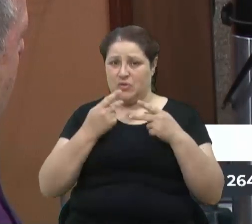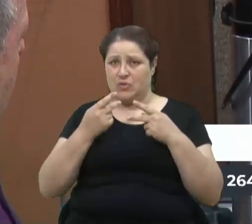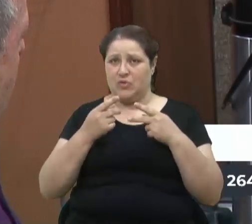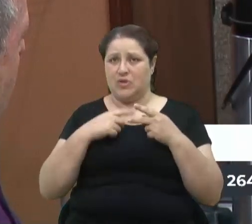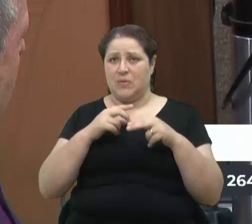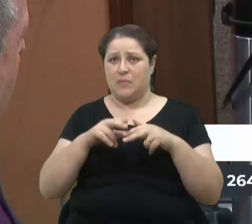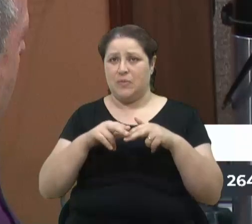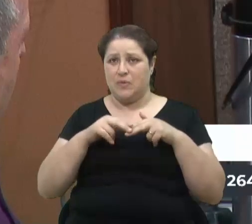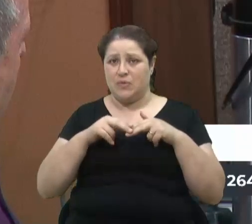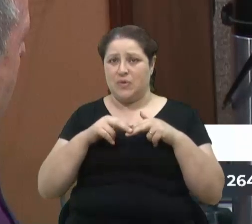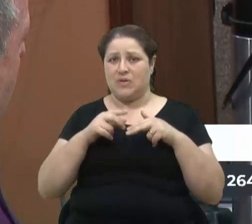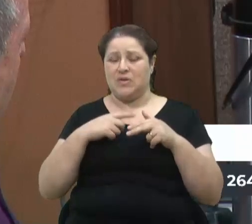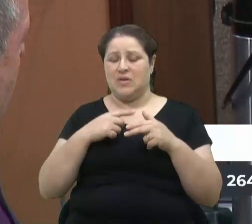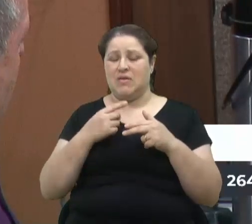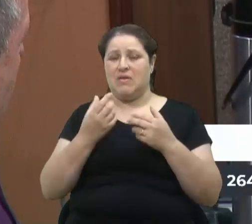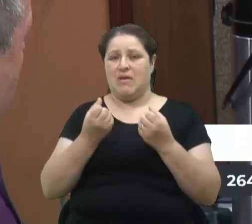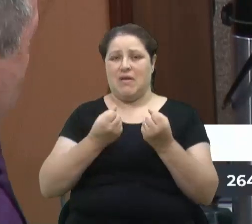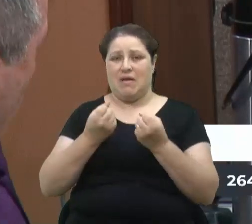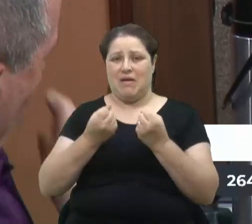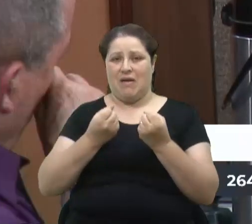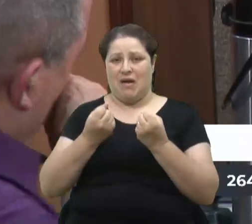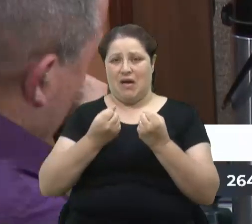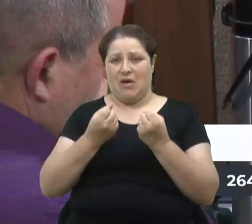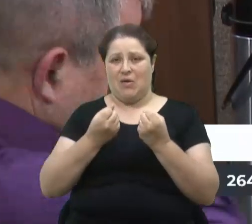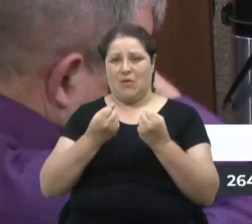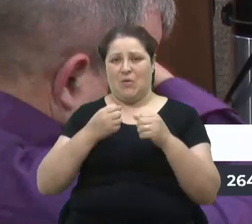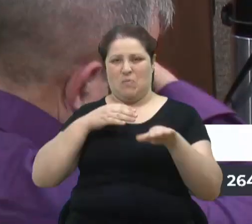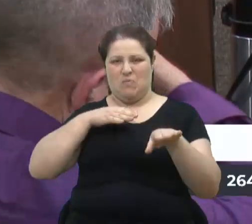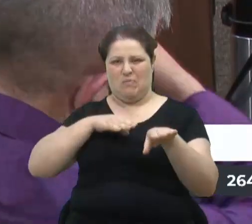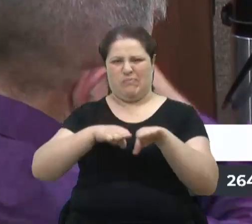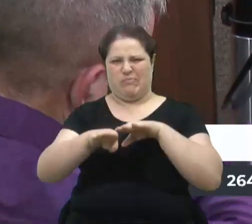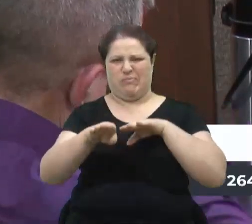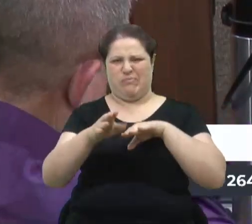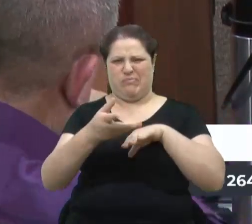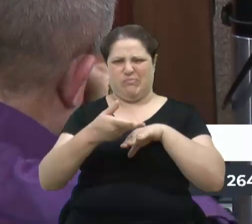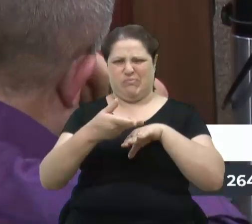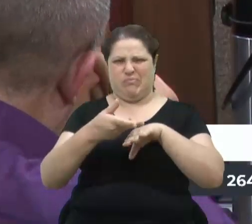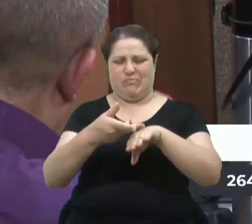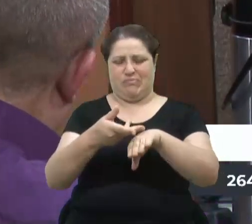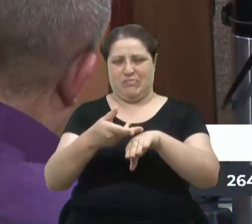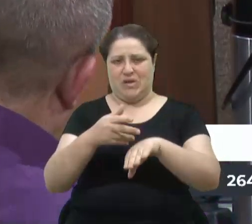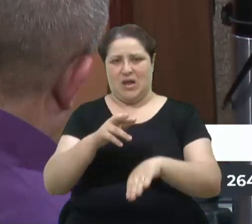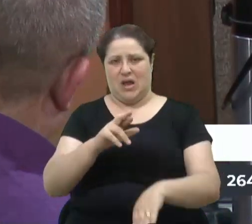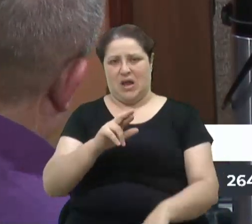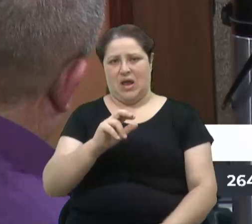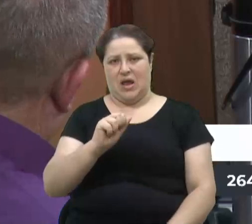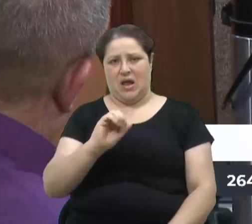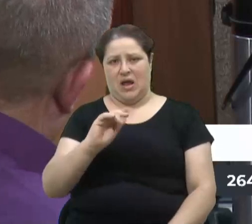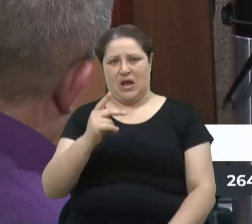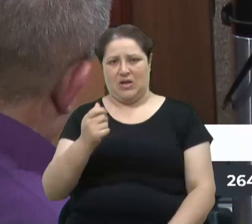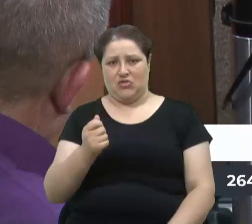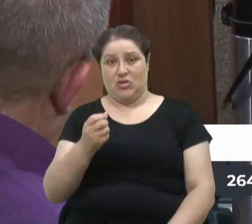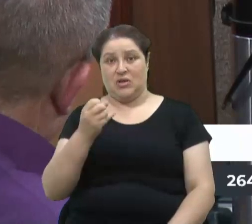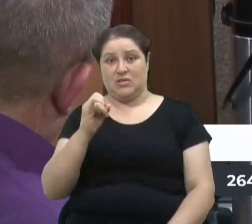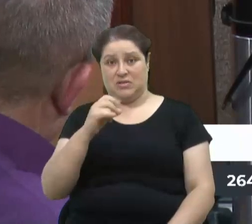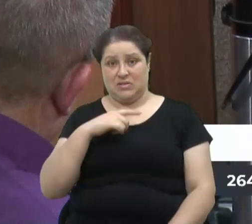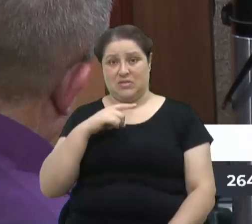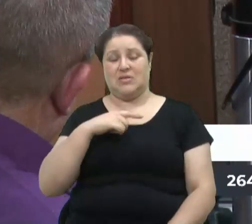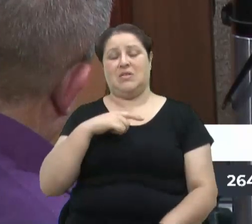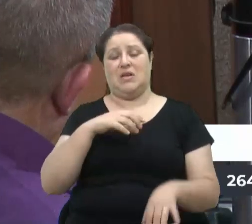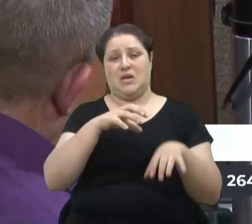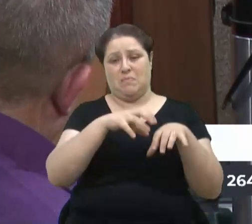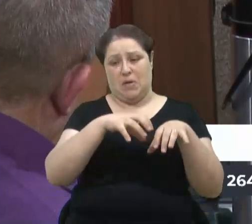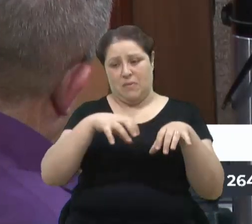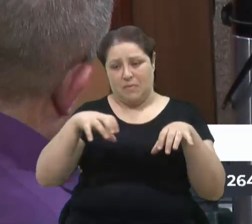devido a um racha, né? Então, tendo ou não tendo sinalização ali, essa situação poderia acontecer. Então,